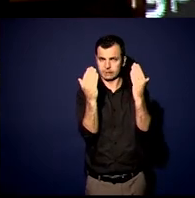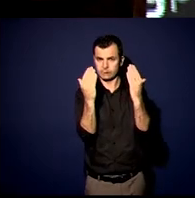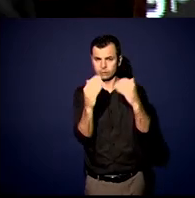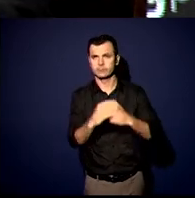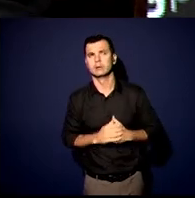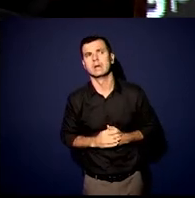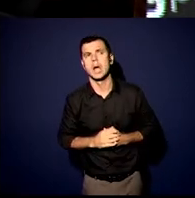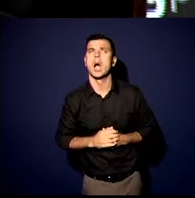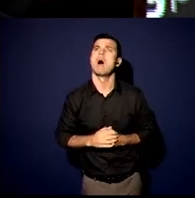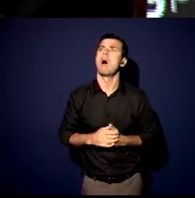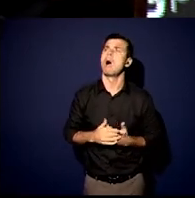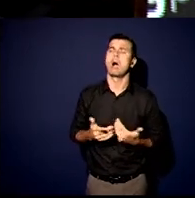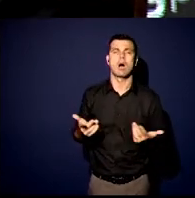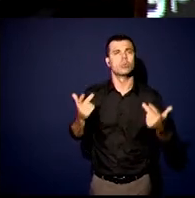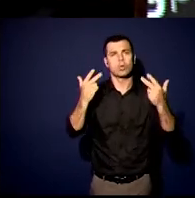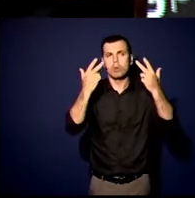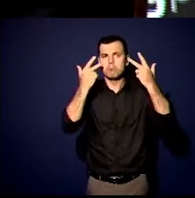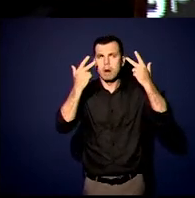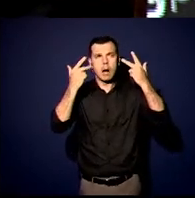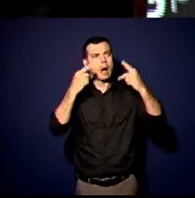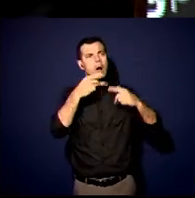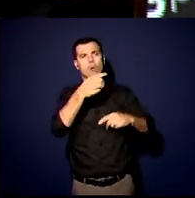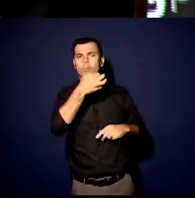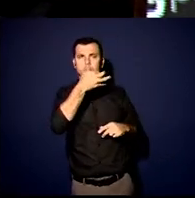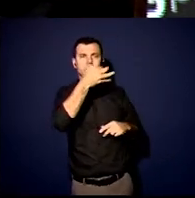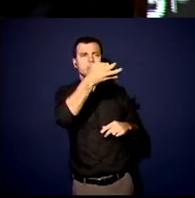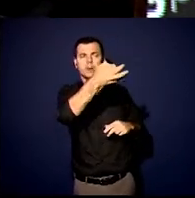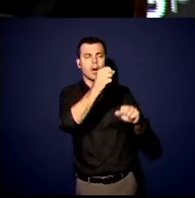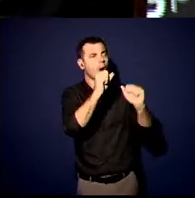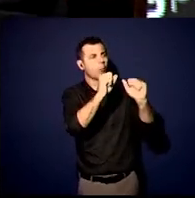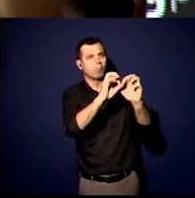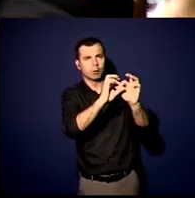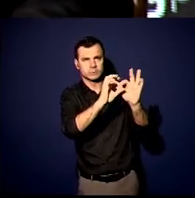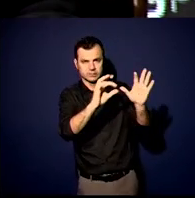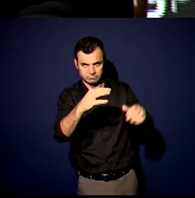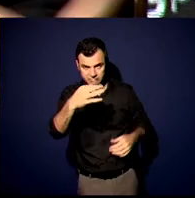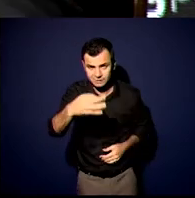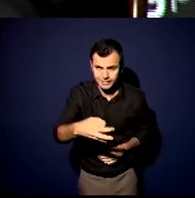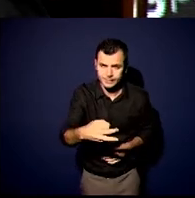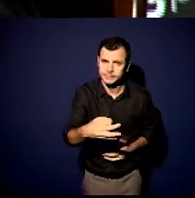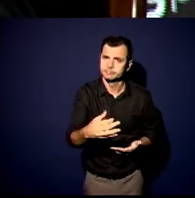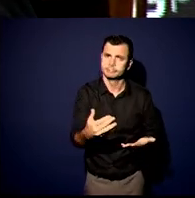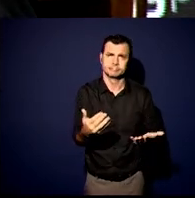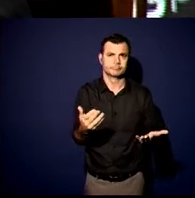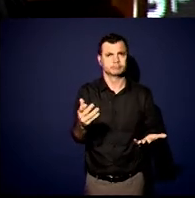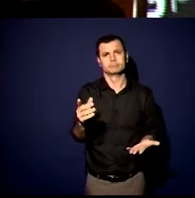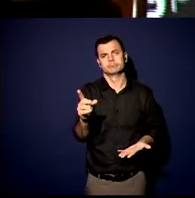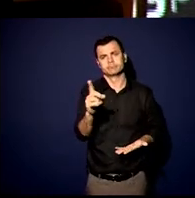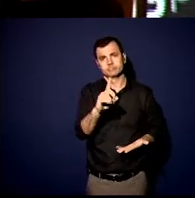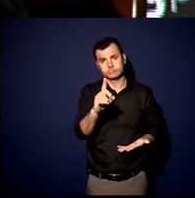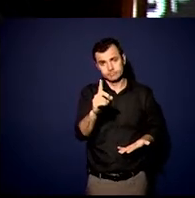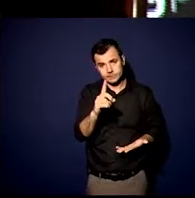achar que estão discurso razoável Claro que não então aí a prioristicamente você tem que controlar